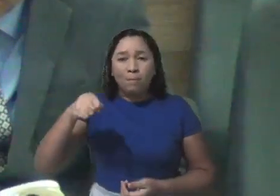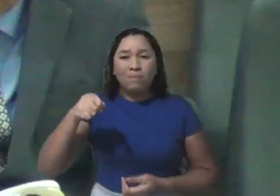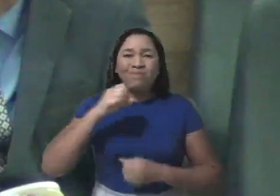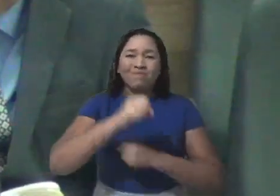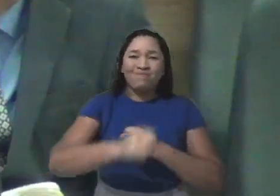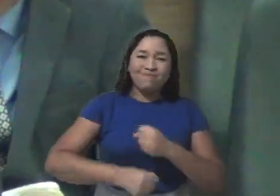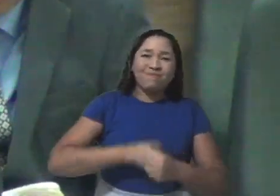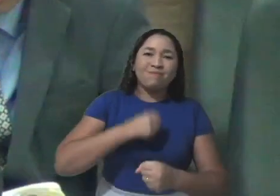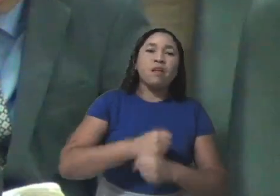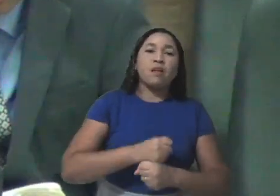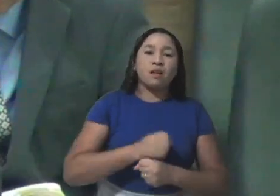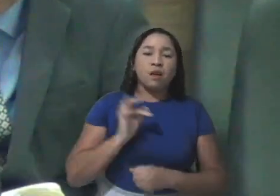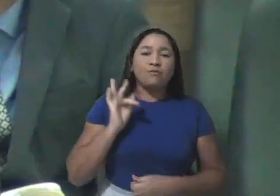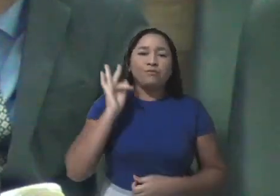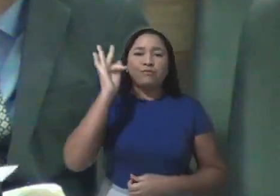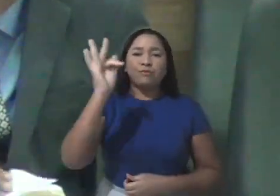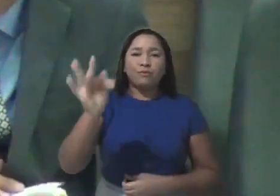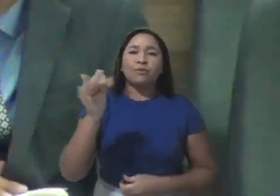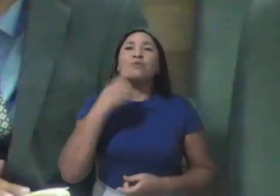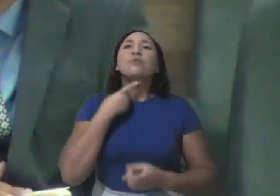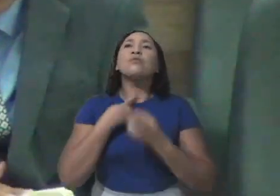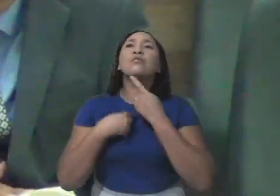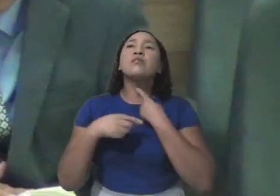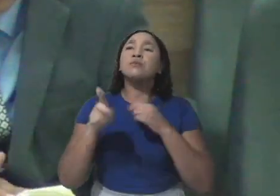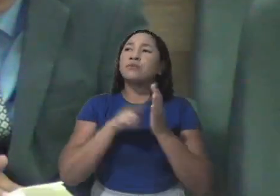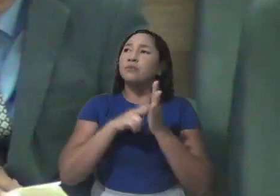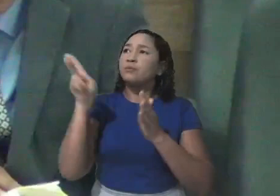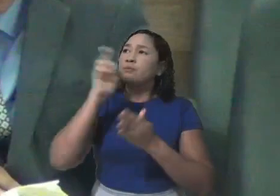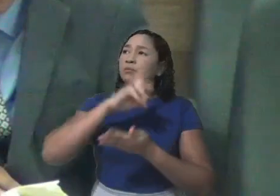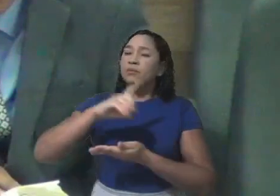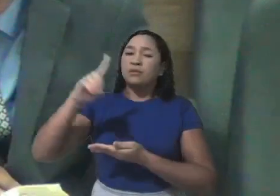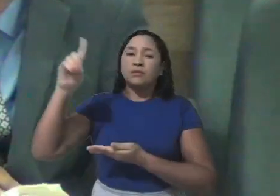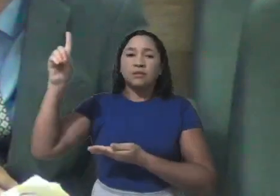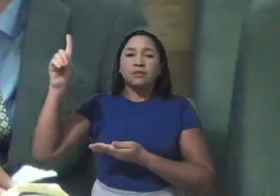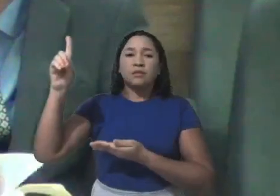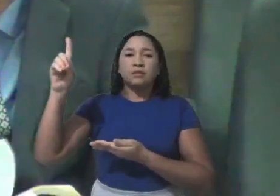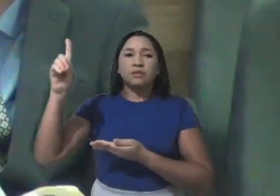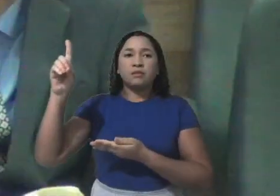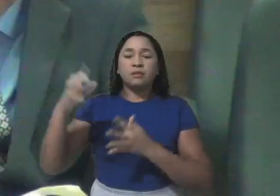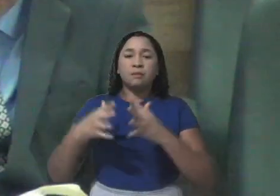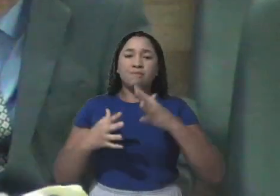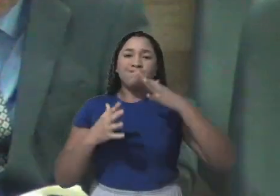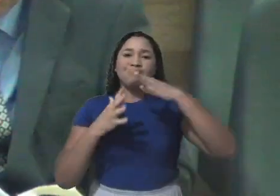um reino milenial onde a vontade de Deus será plena.